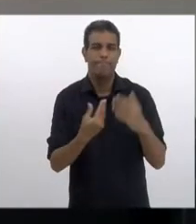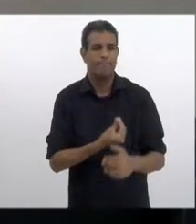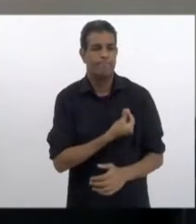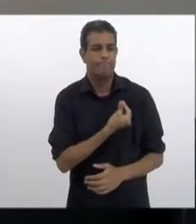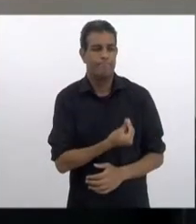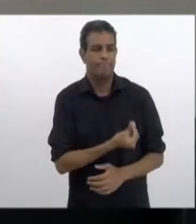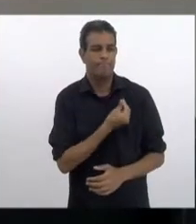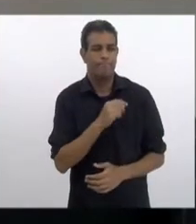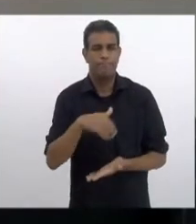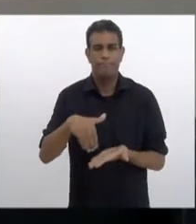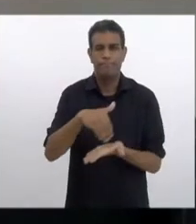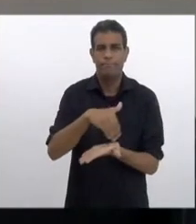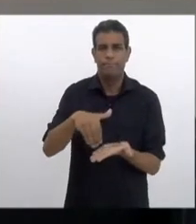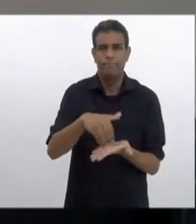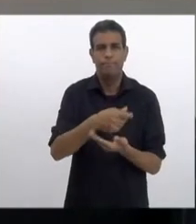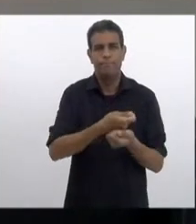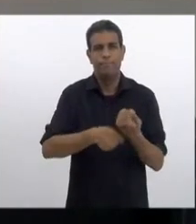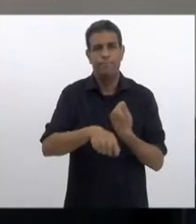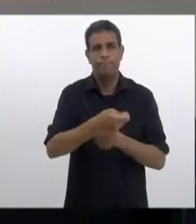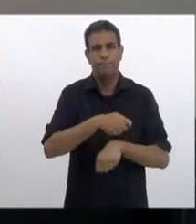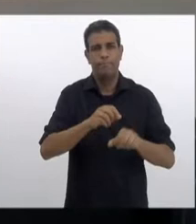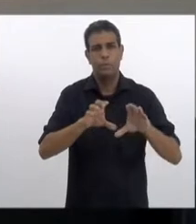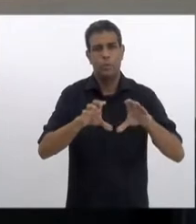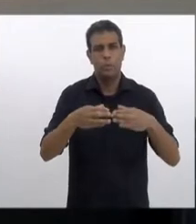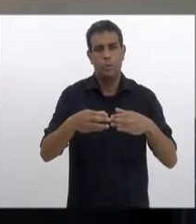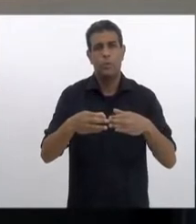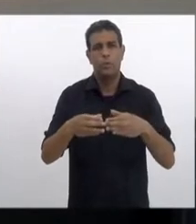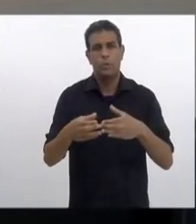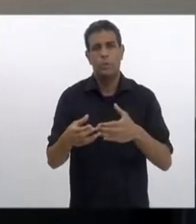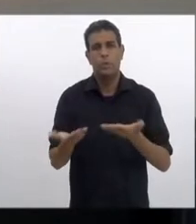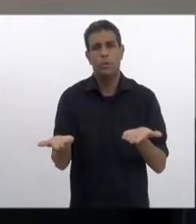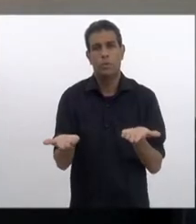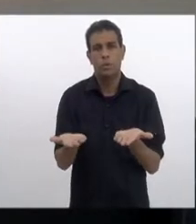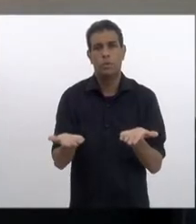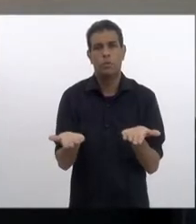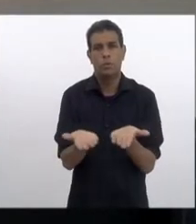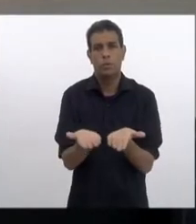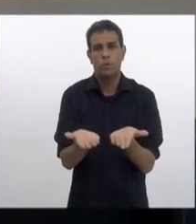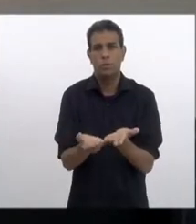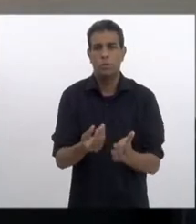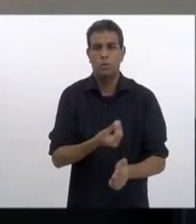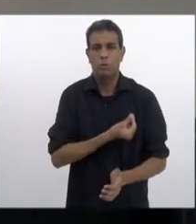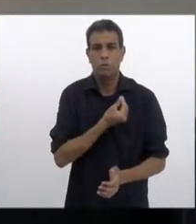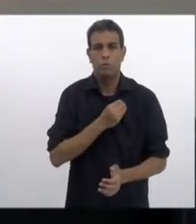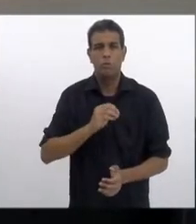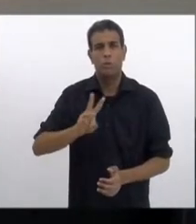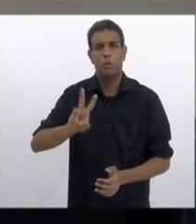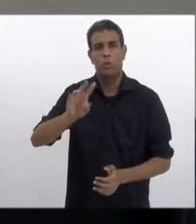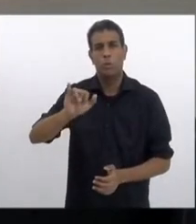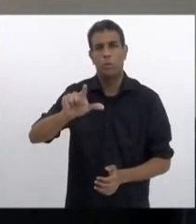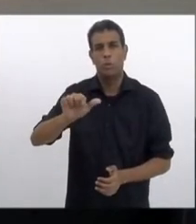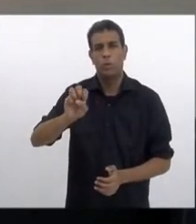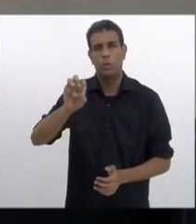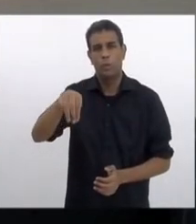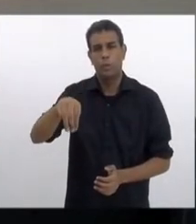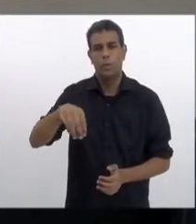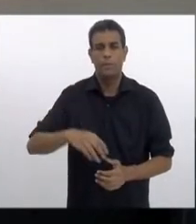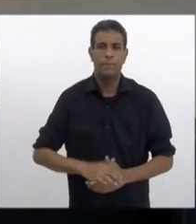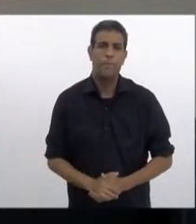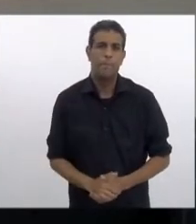presença do secretário administrativo do grupo Ebenezer de Seropédica, William Silva, que se faz presente na nossa reunião de